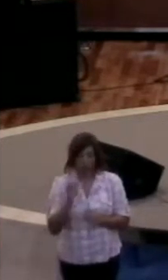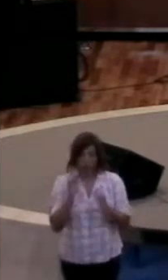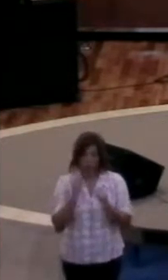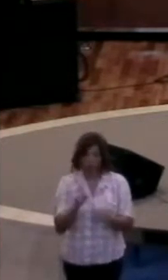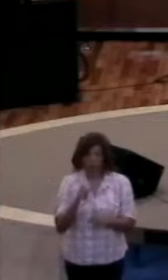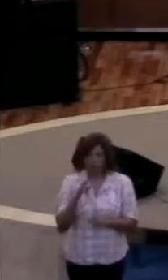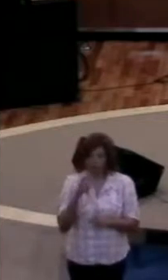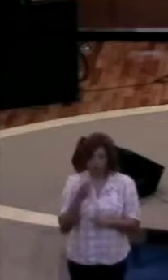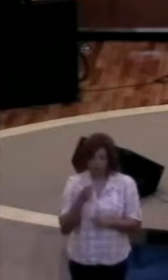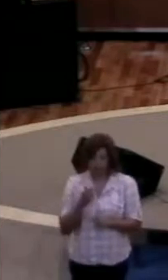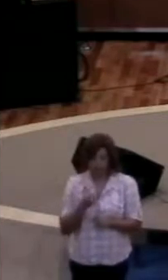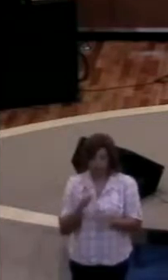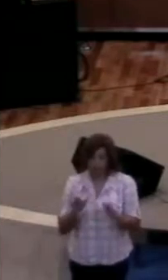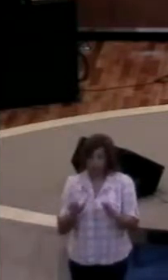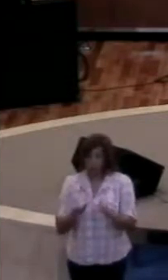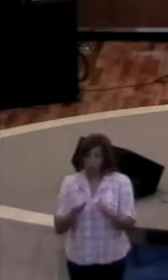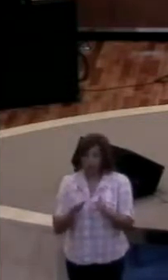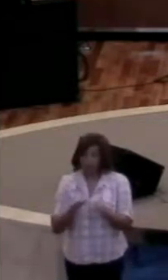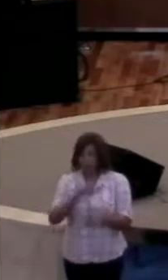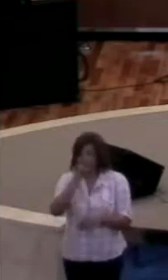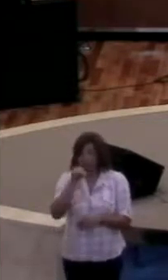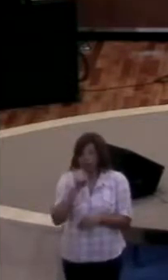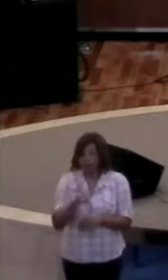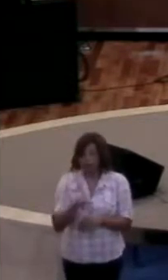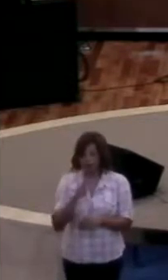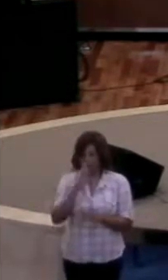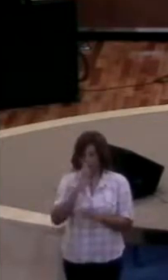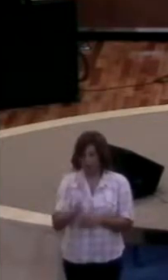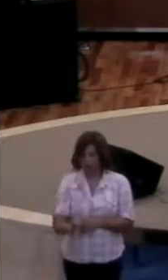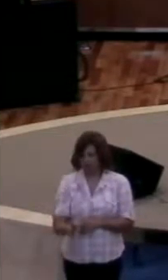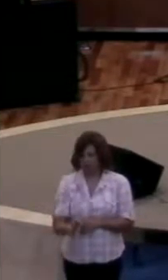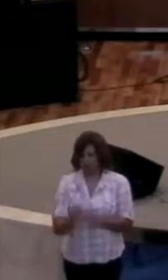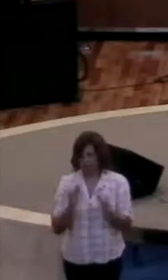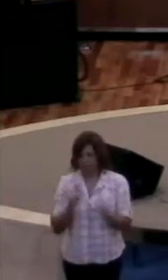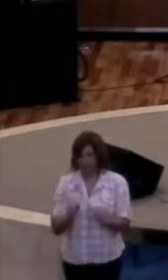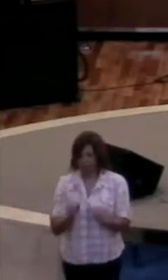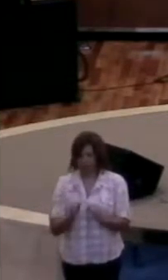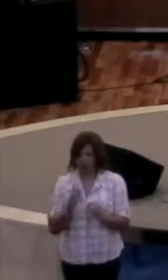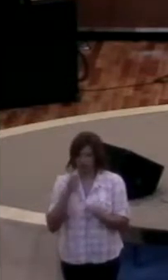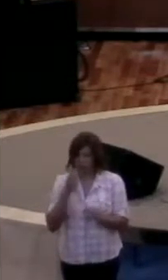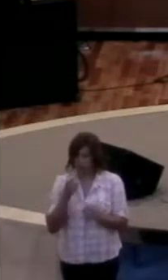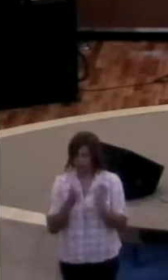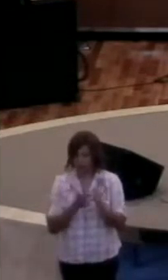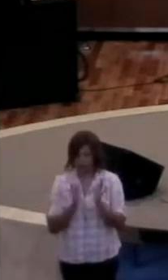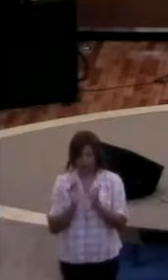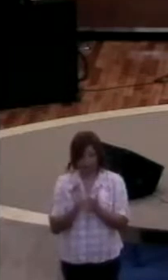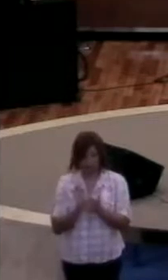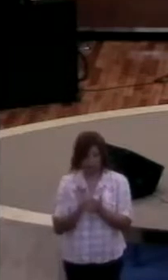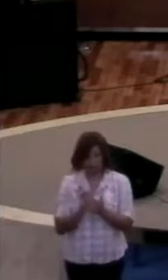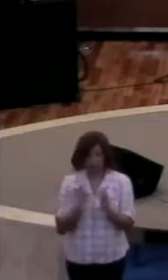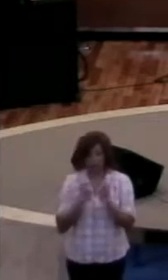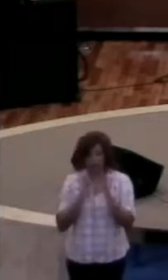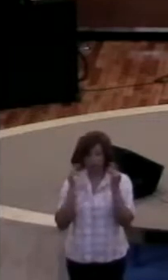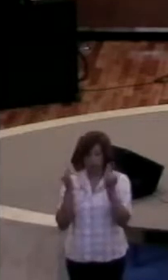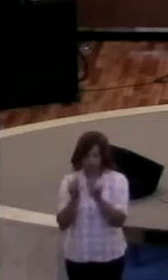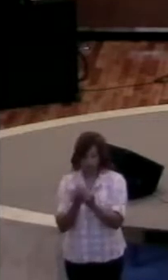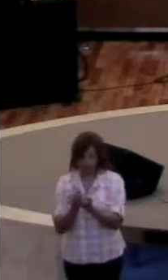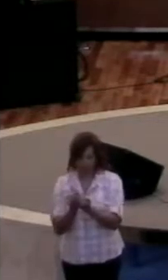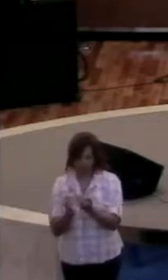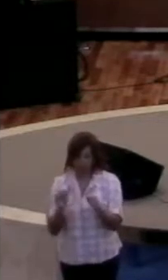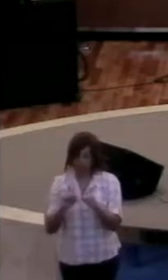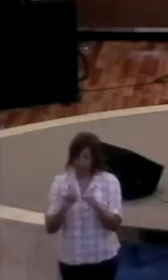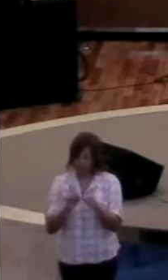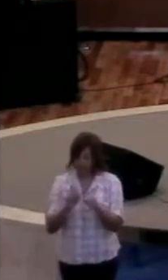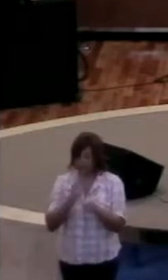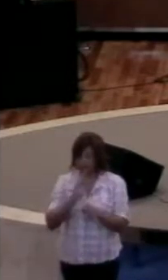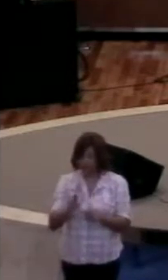qual religião seria adorada ali ou seria professada. Então quando Jesus chega ali, a sua família não instituiu nenhuma nova